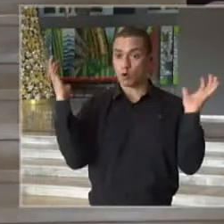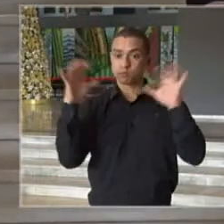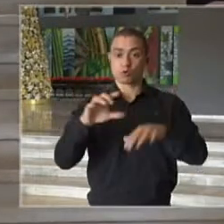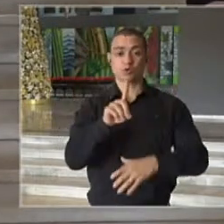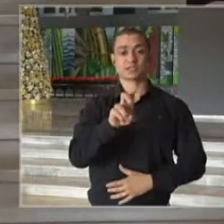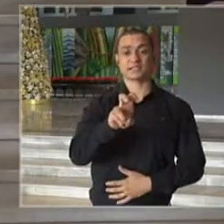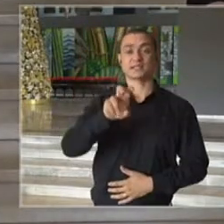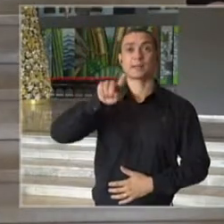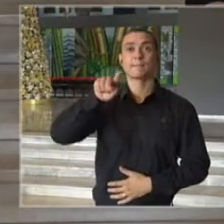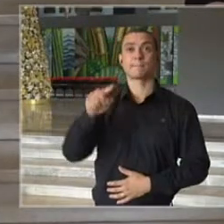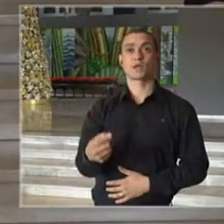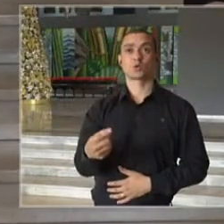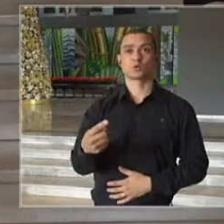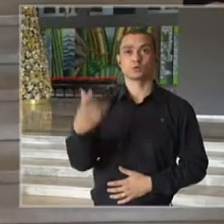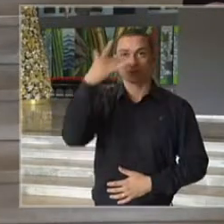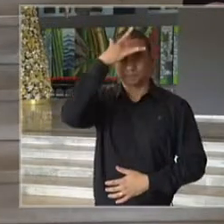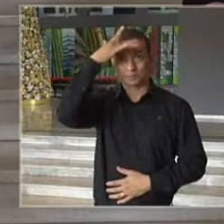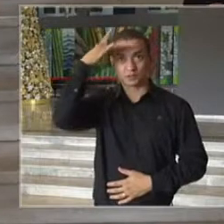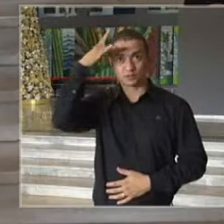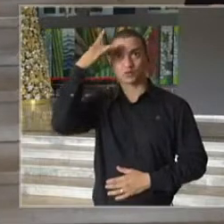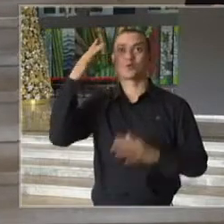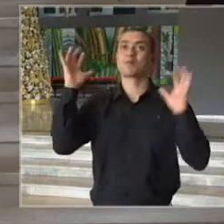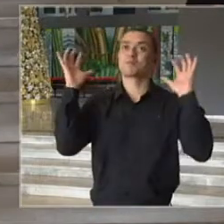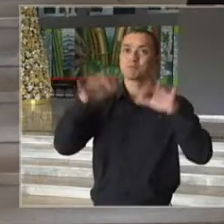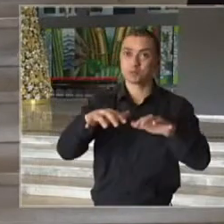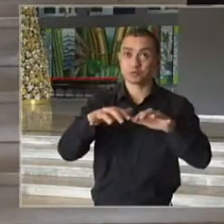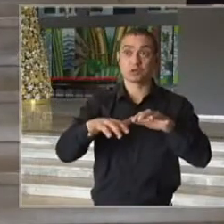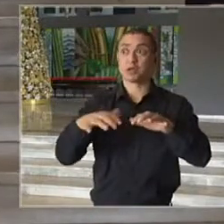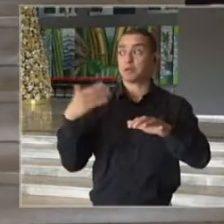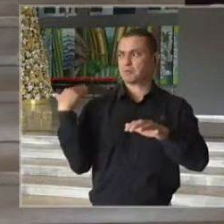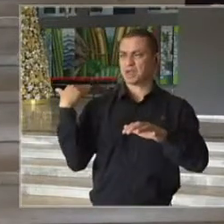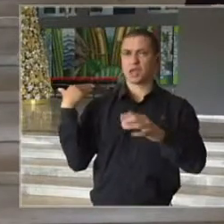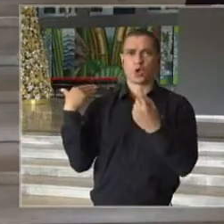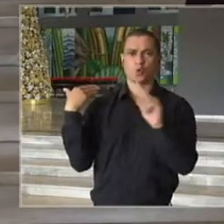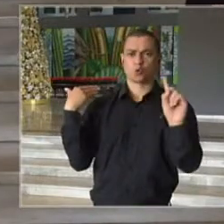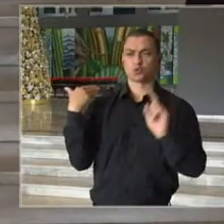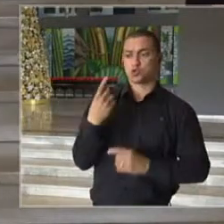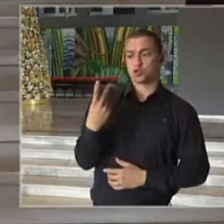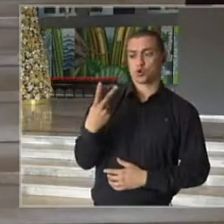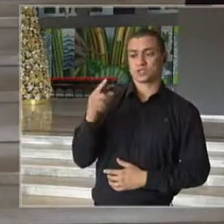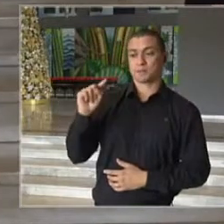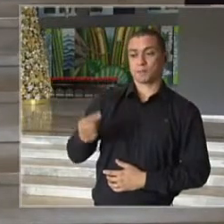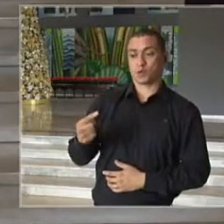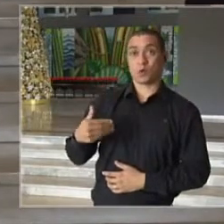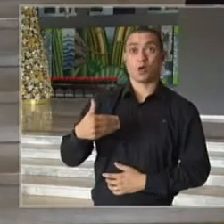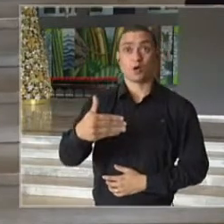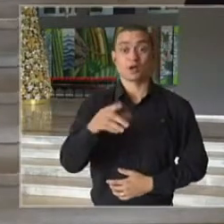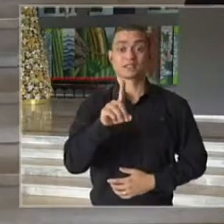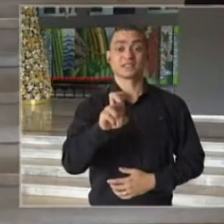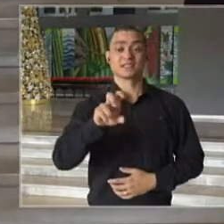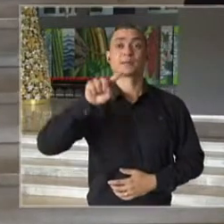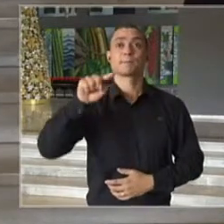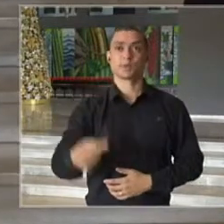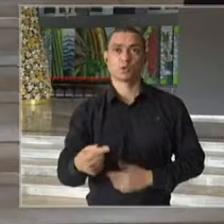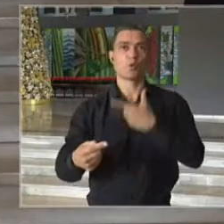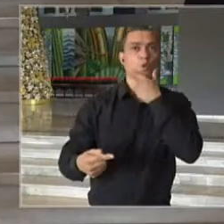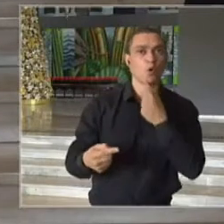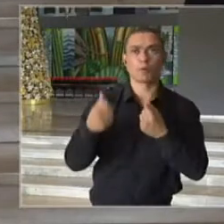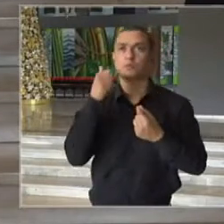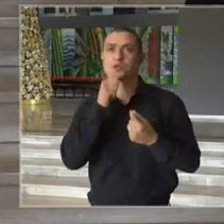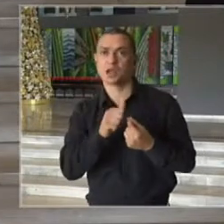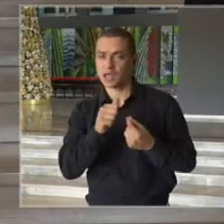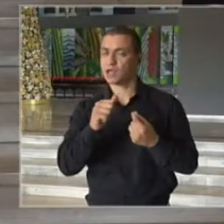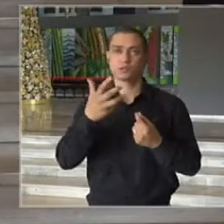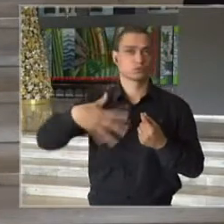participantes, um número recorde. A anterior foi de 12 mil, agora teremos 15 mil, eles e elas, homens